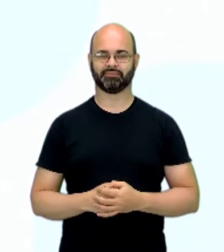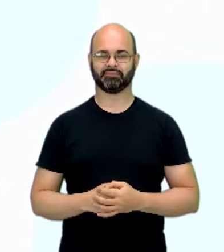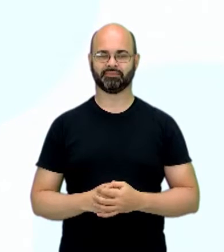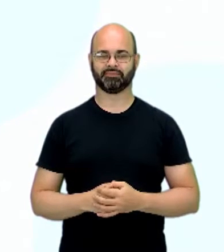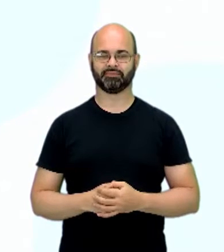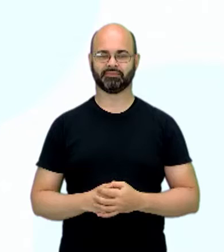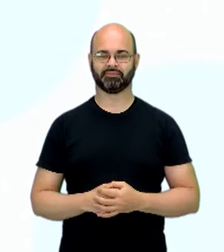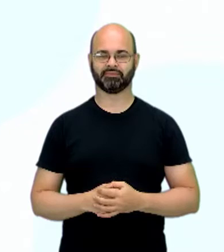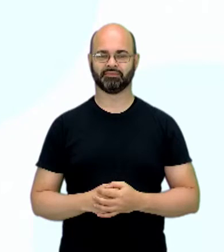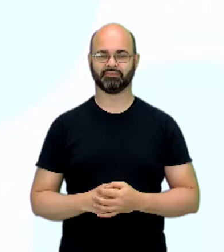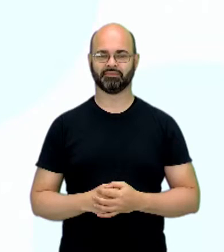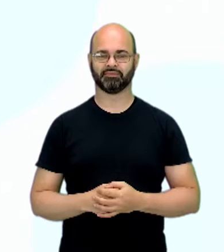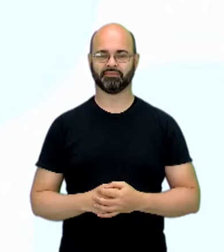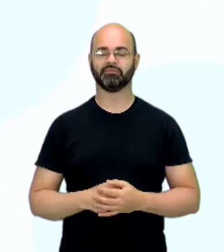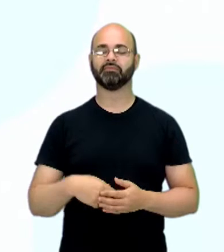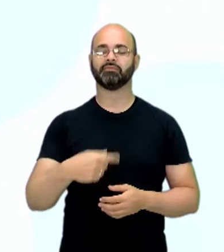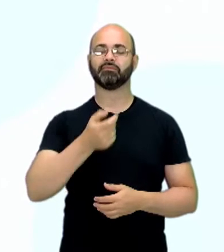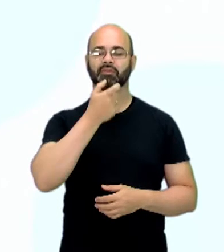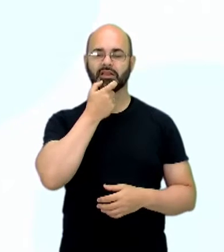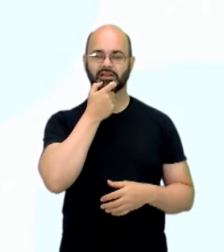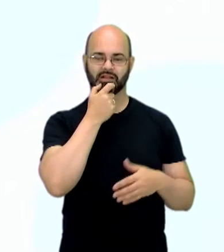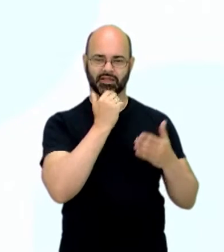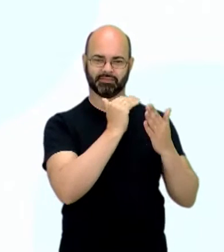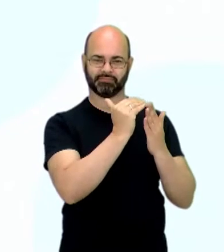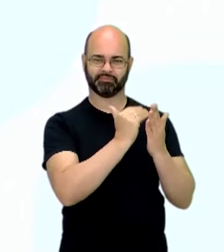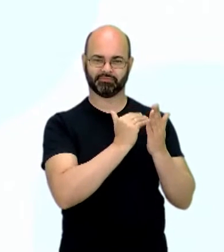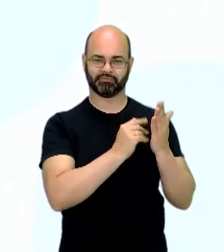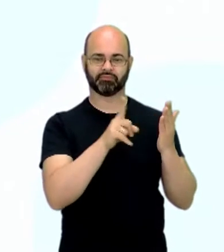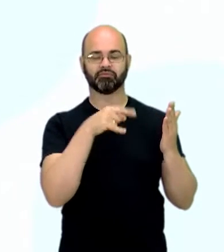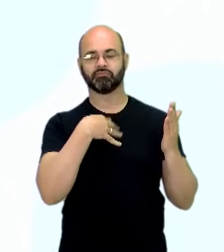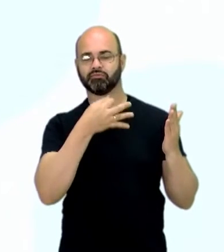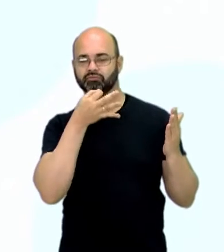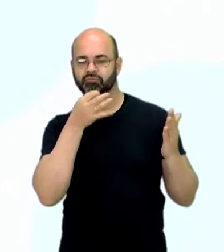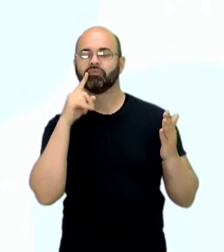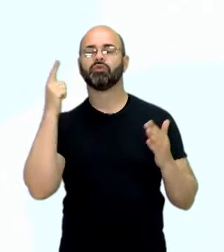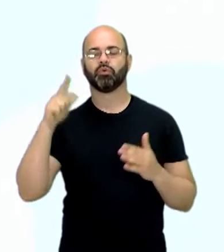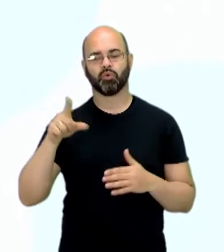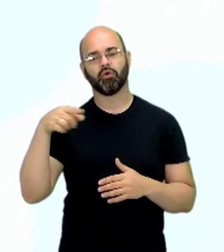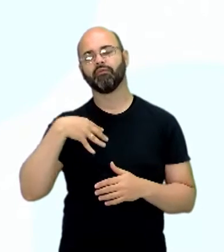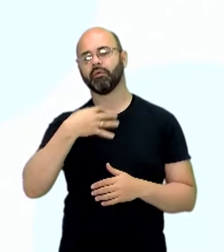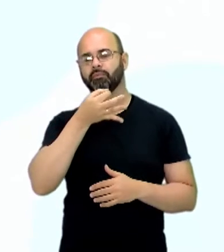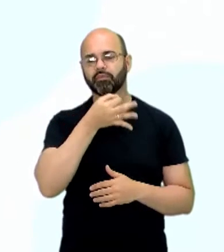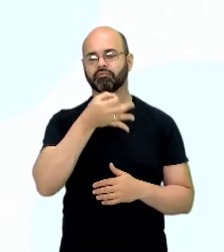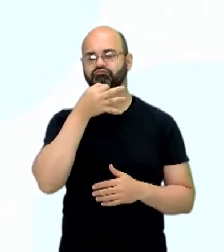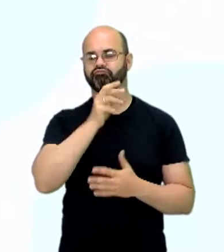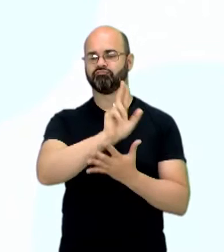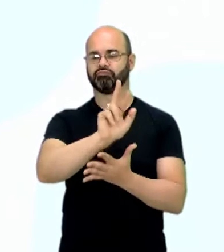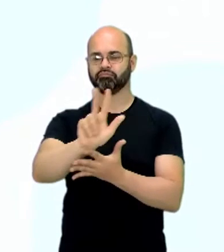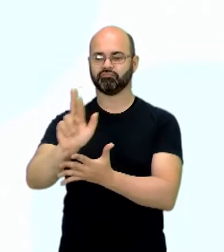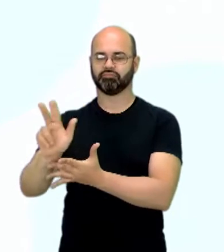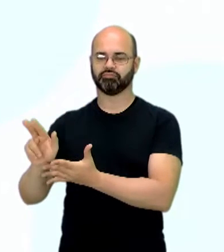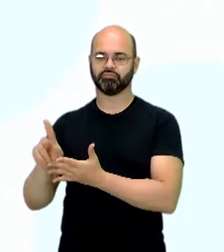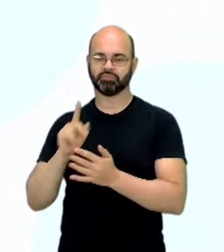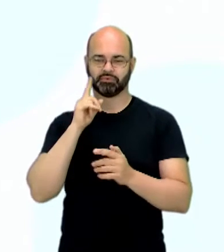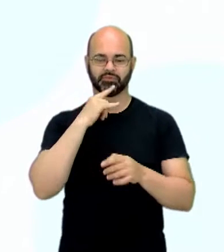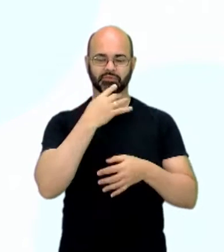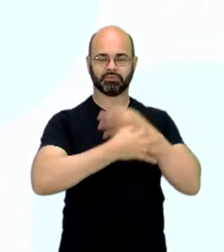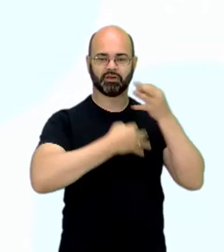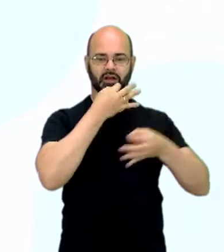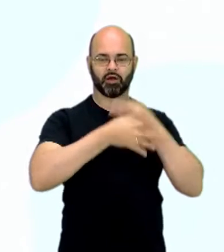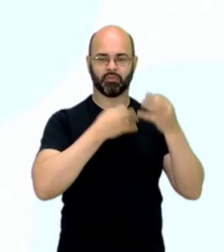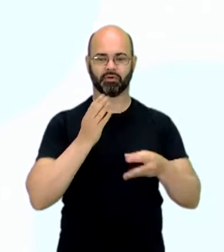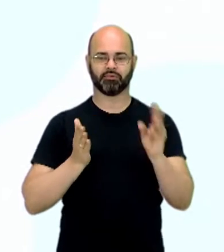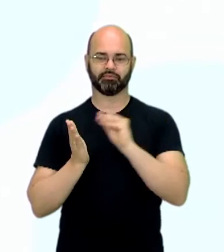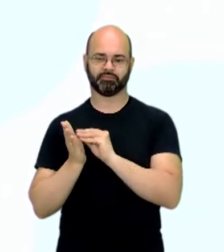notas. Use arguments in the English language to express points of view. De novo, a gente vai usar os argumentos na língua inglesa aí para expressar